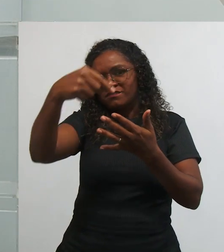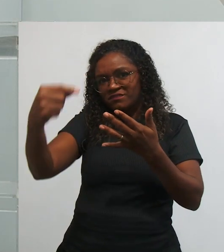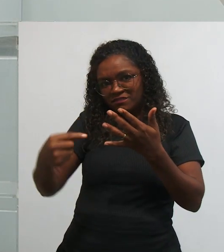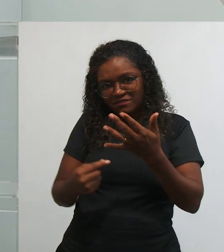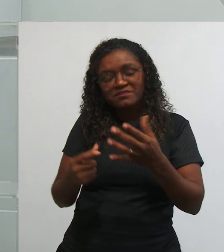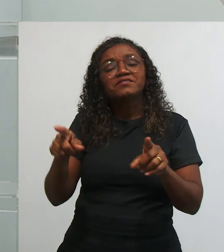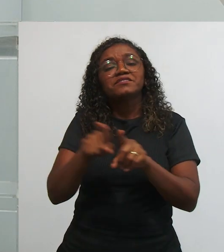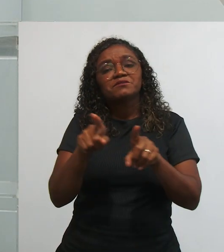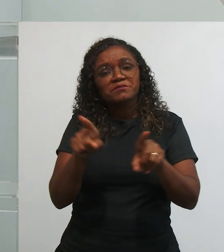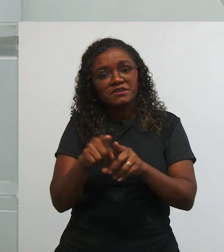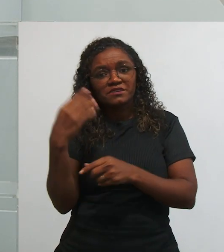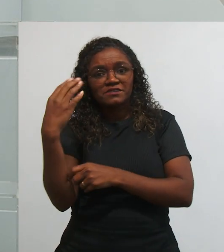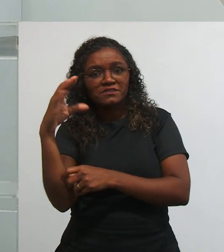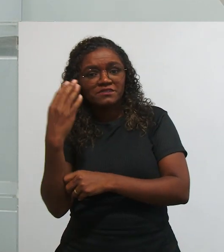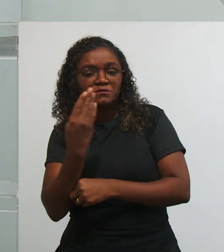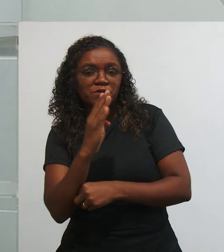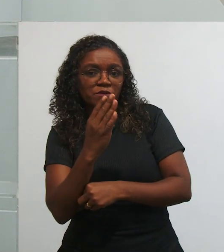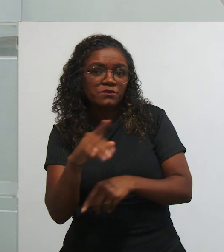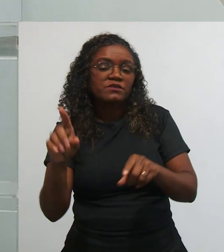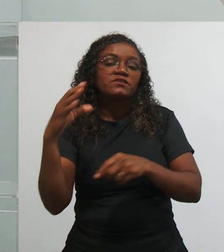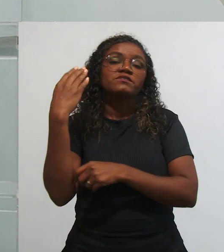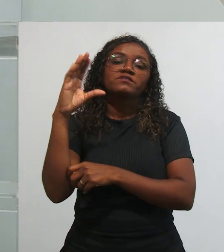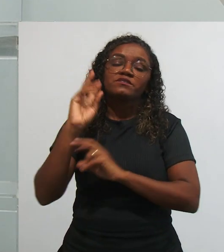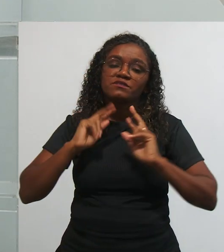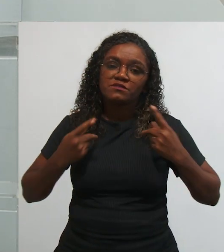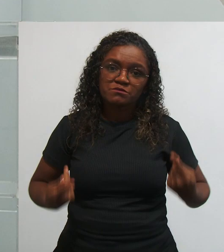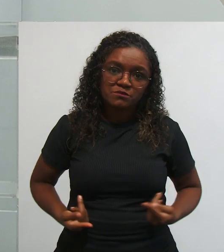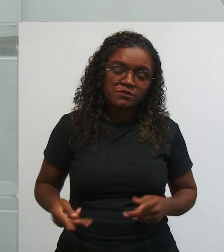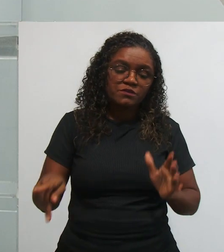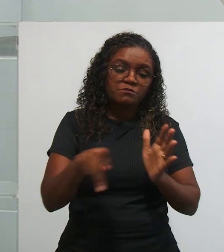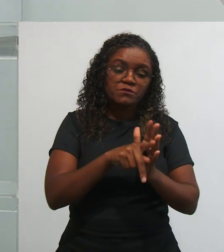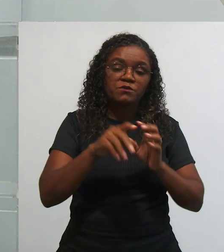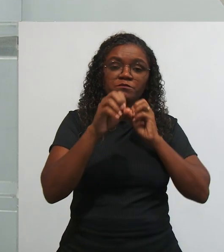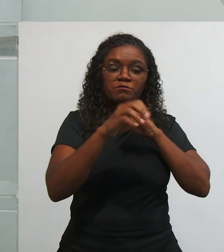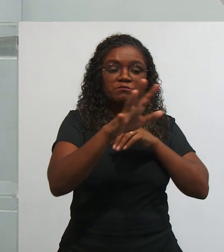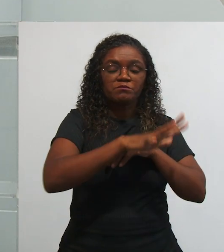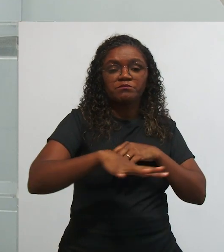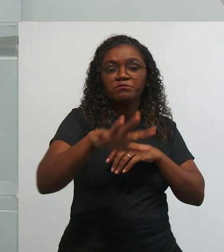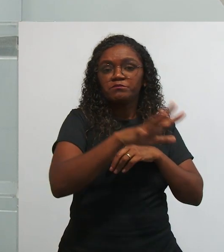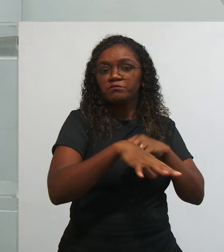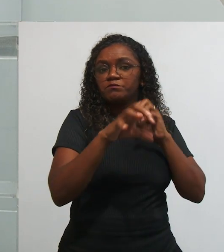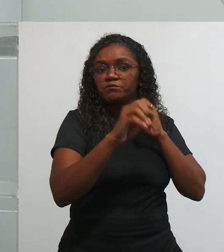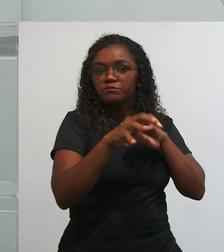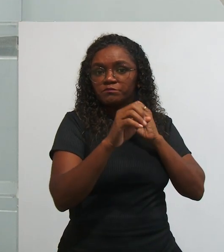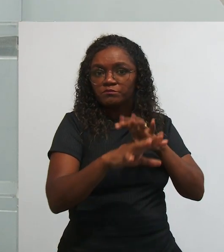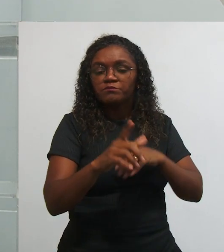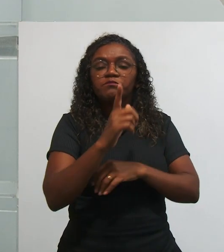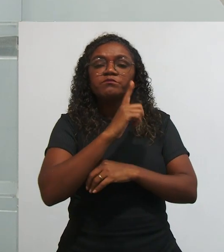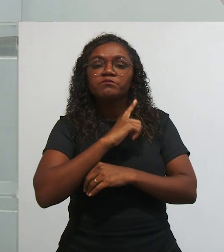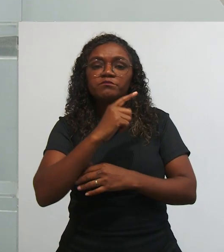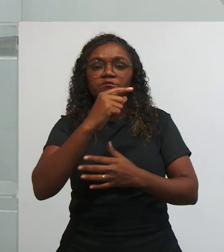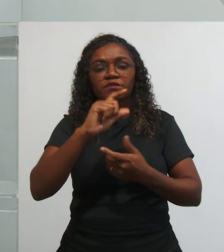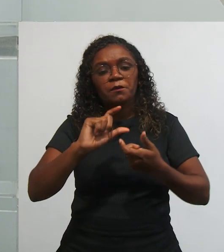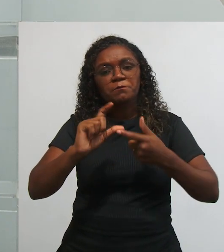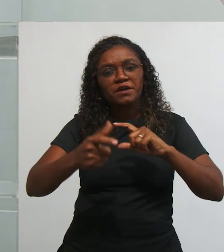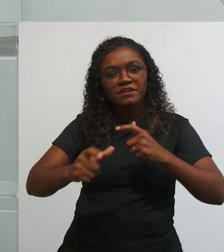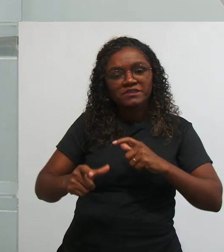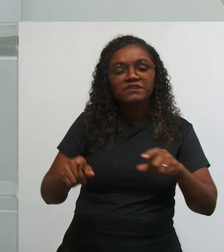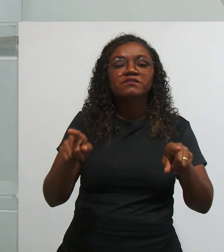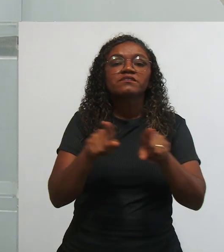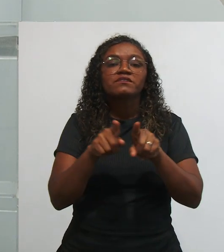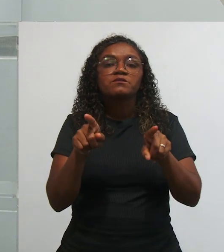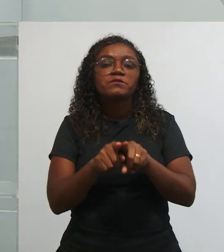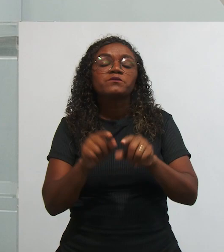nas ciências biológicas. Nas ciências humanas, da qual a educação faz parte, essa tendência, esse paradigma tem